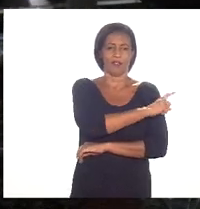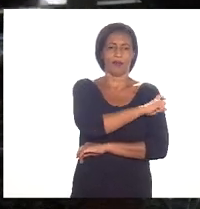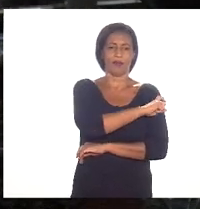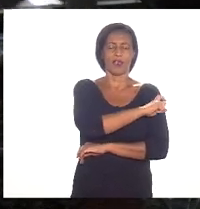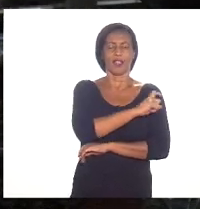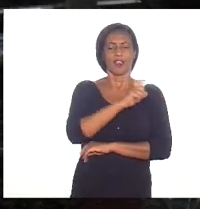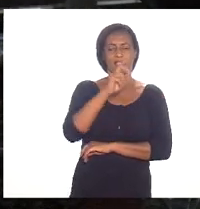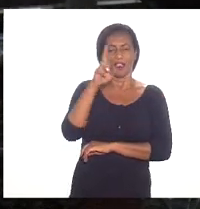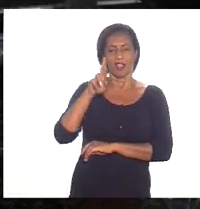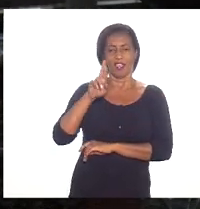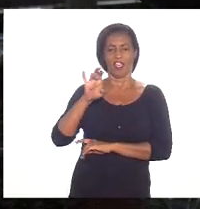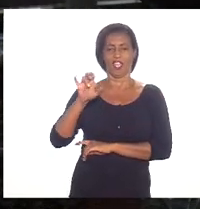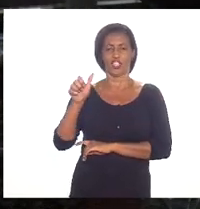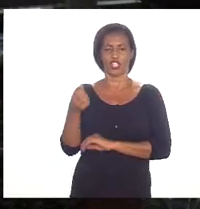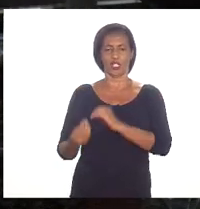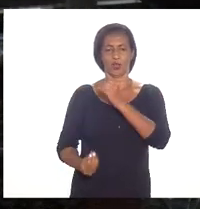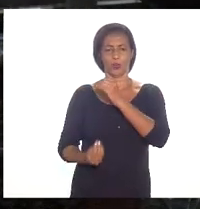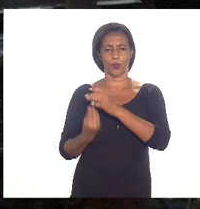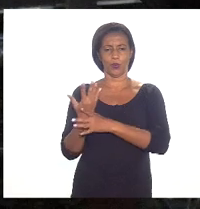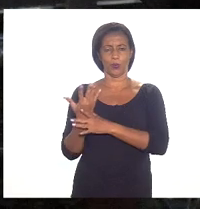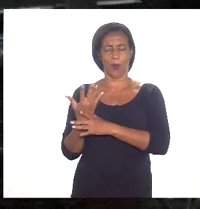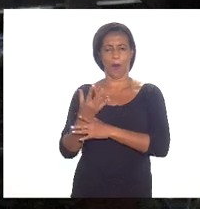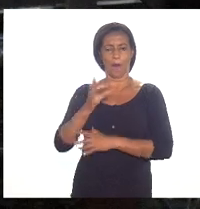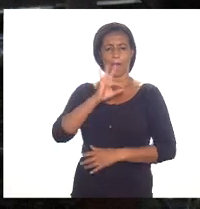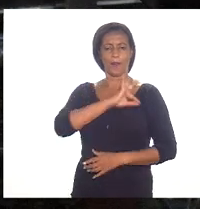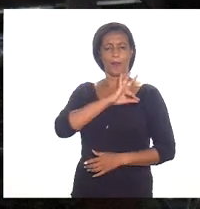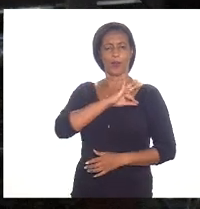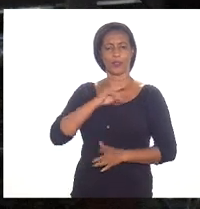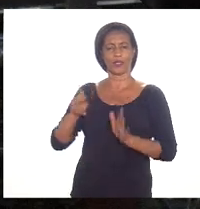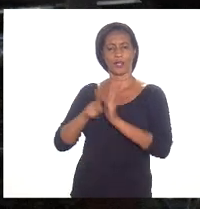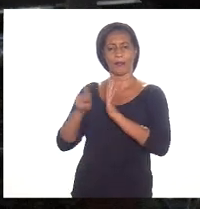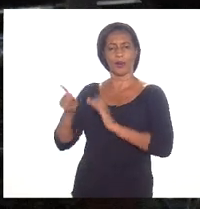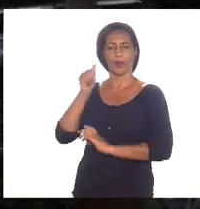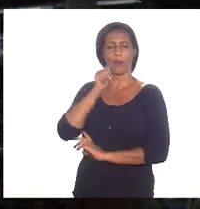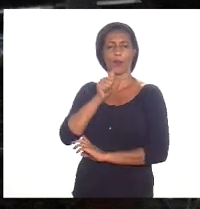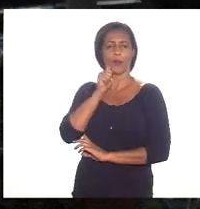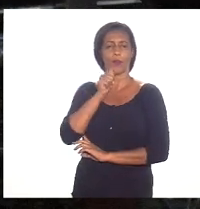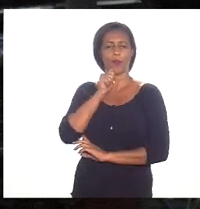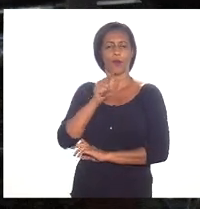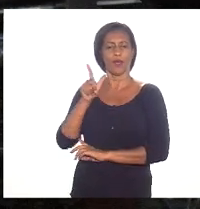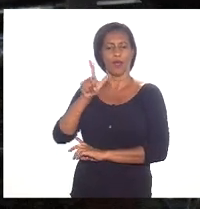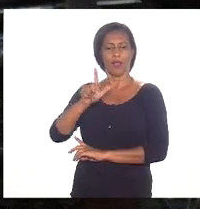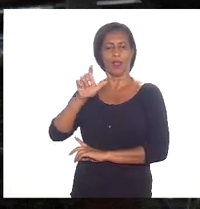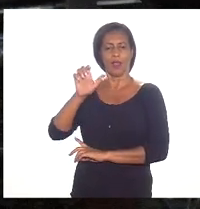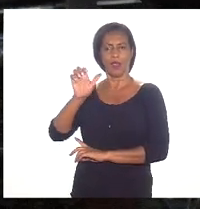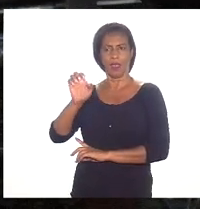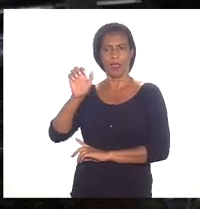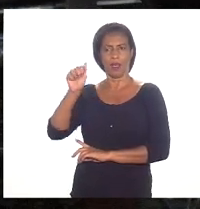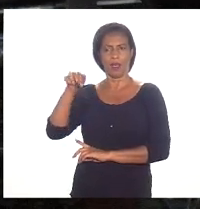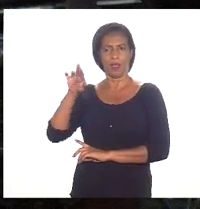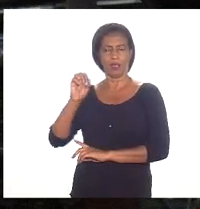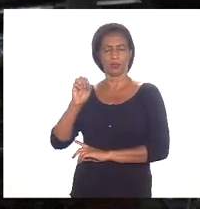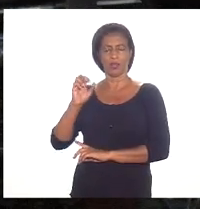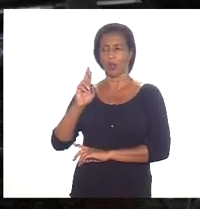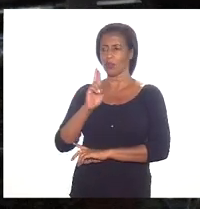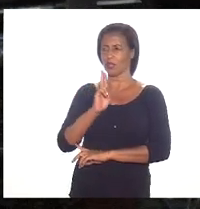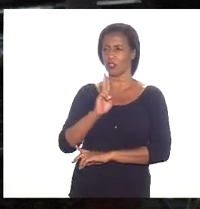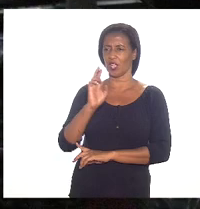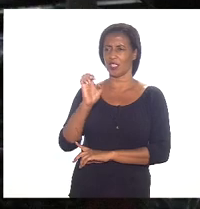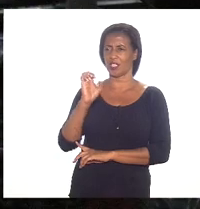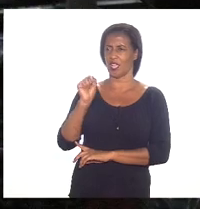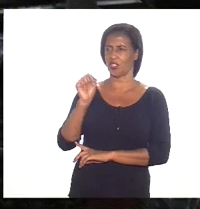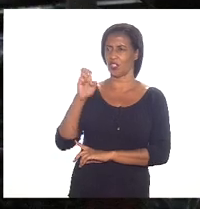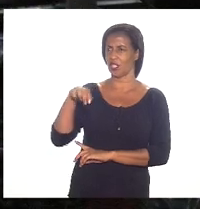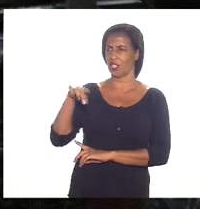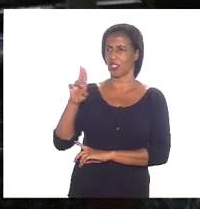que autoriza o Poder Executivo a implantar a Delegacia Especializada de Atendimento à Mulher, DEAN, no município de Resende. Em discussão,